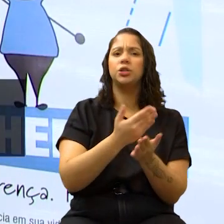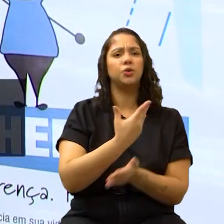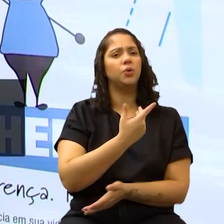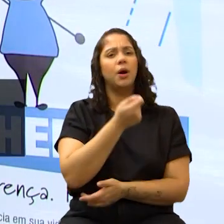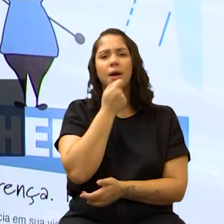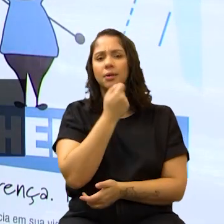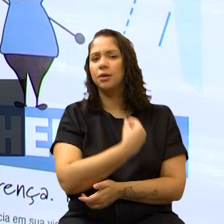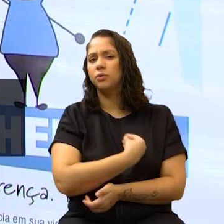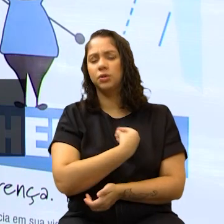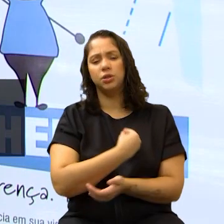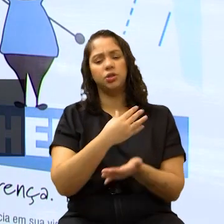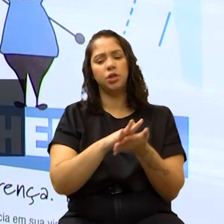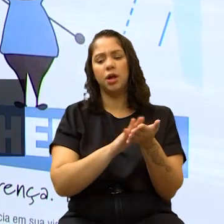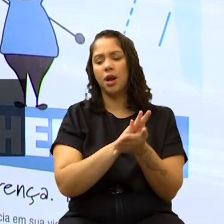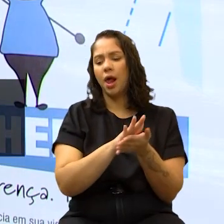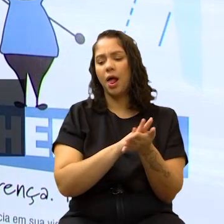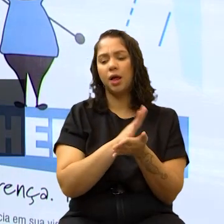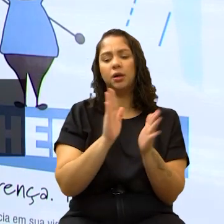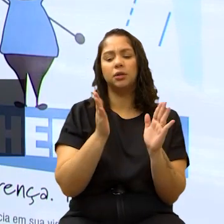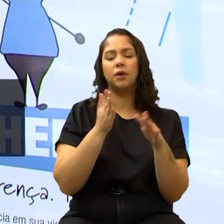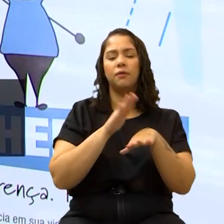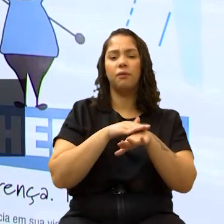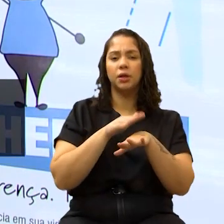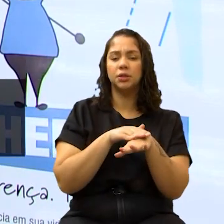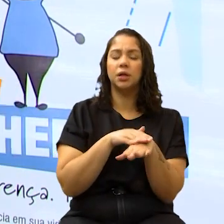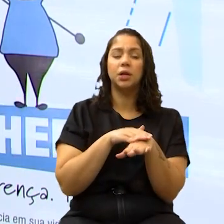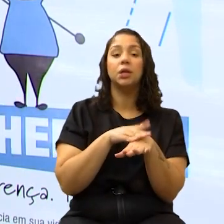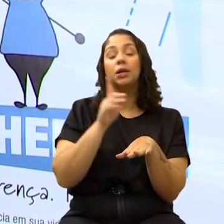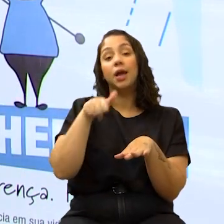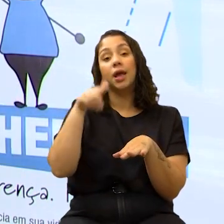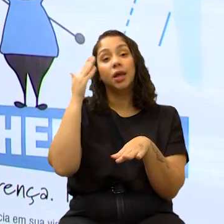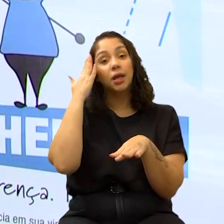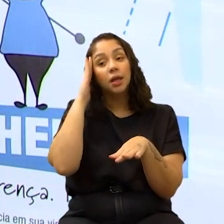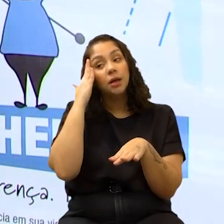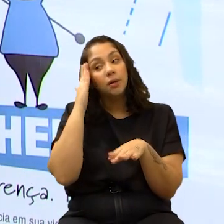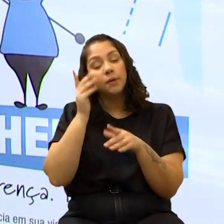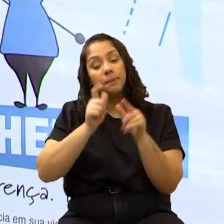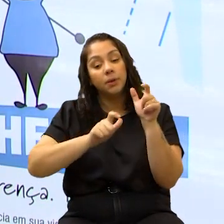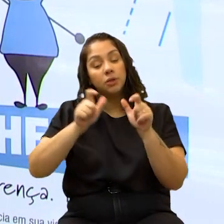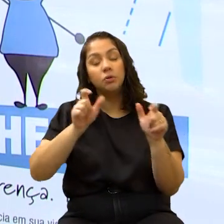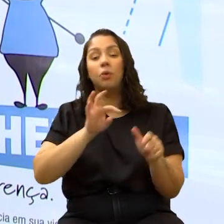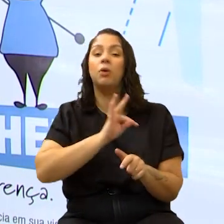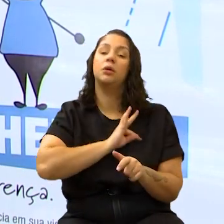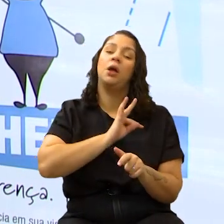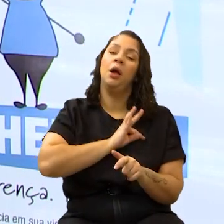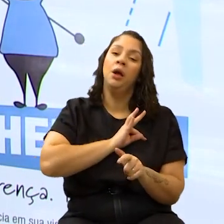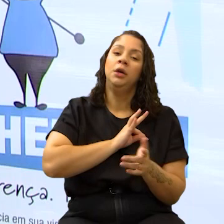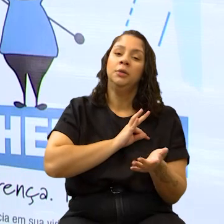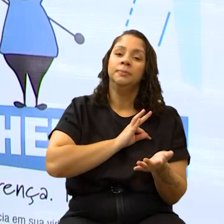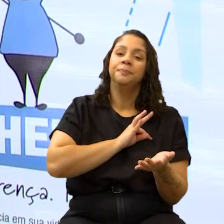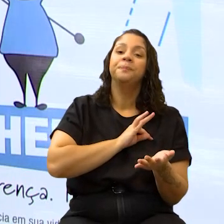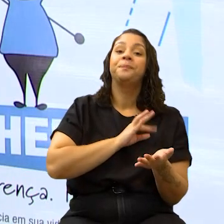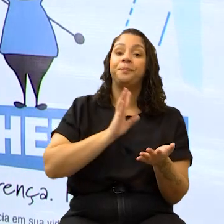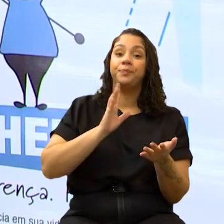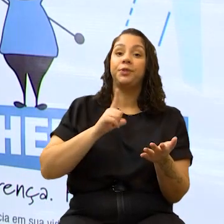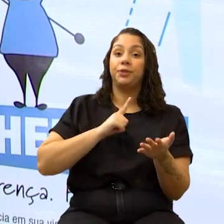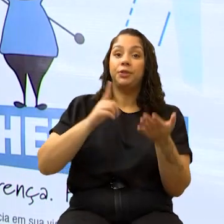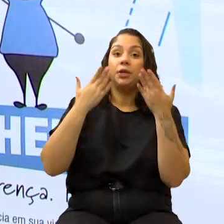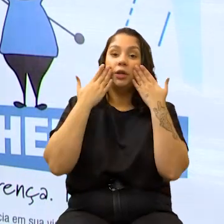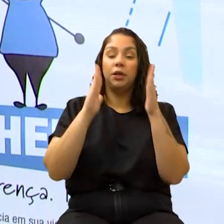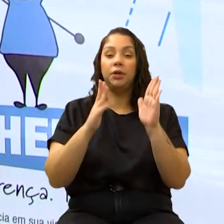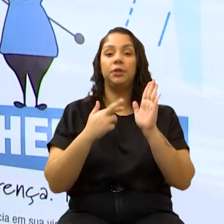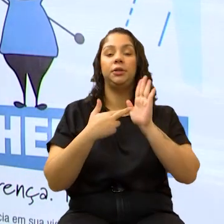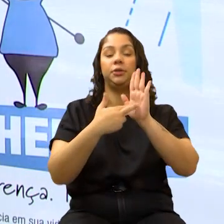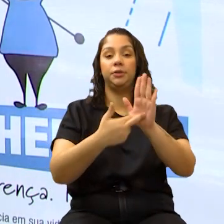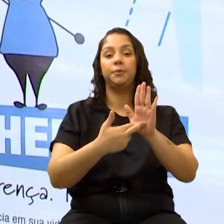nada disso ainda existia, então as coisas eram feitas a partir de entendimento, né, dos técnicos que estavam aqui